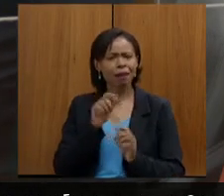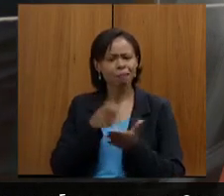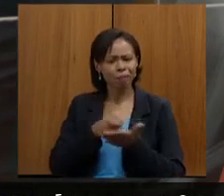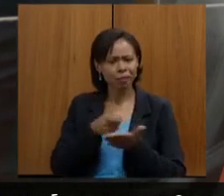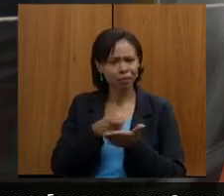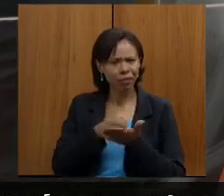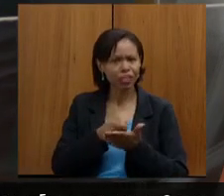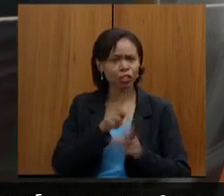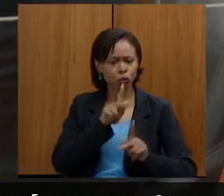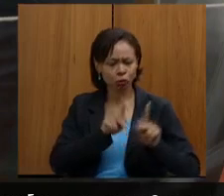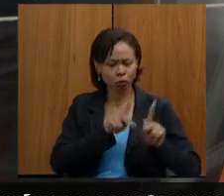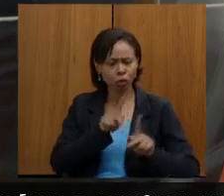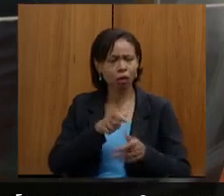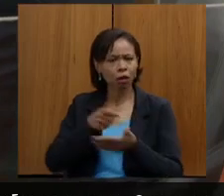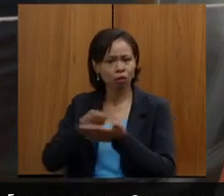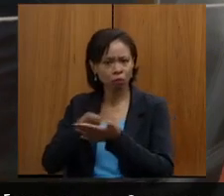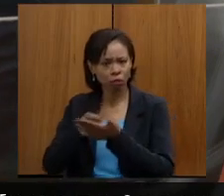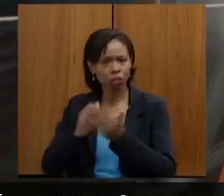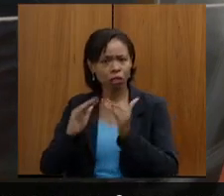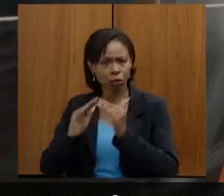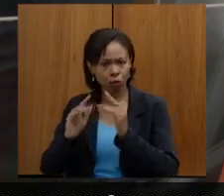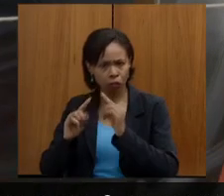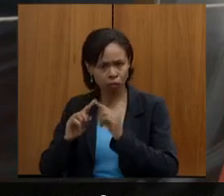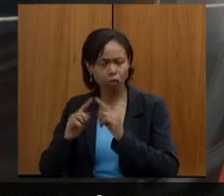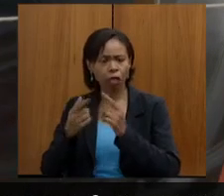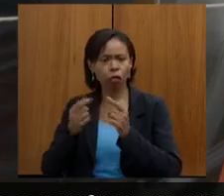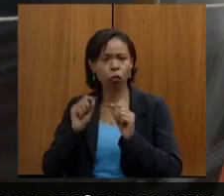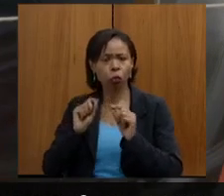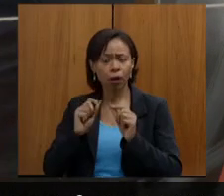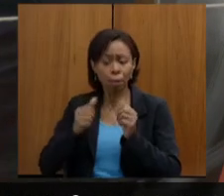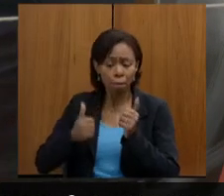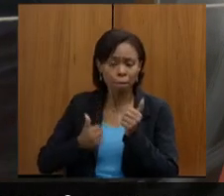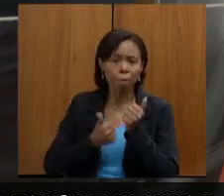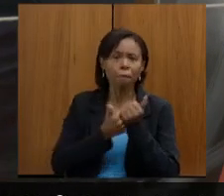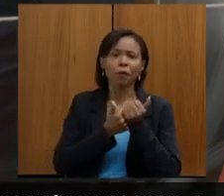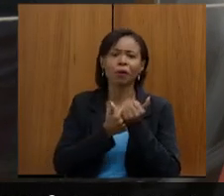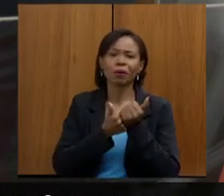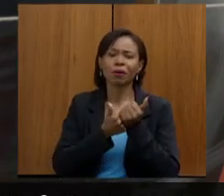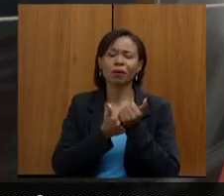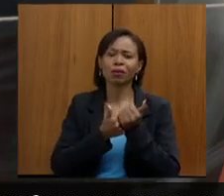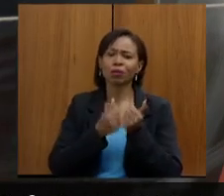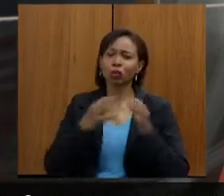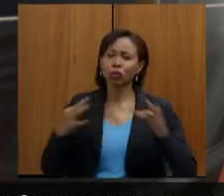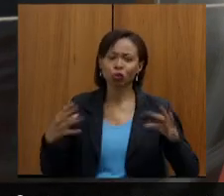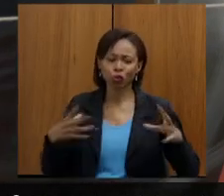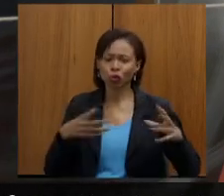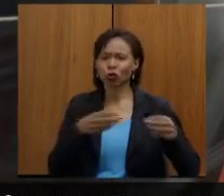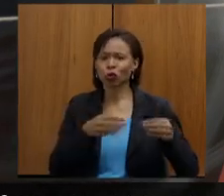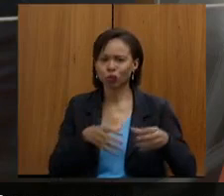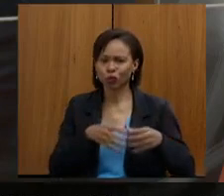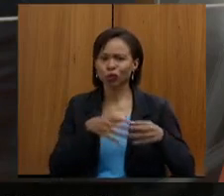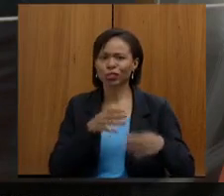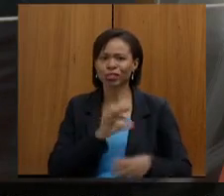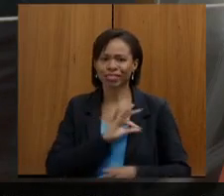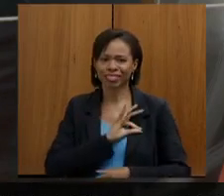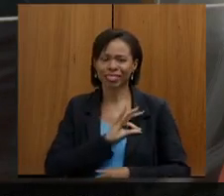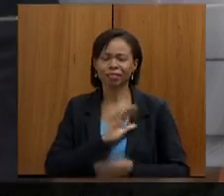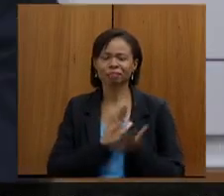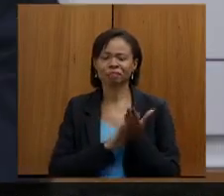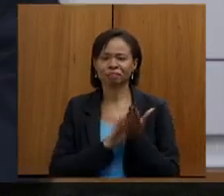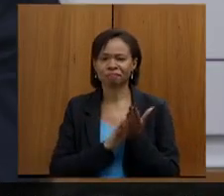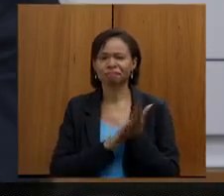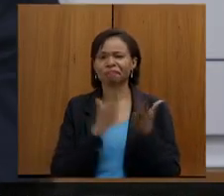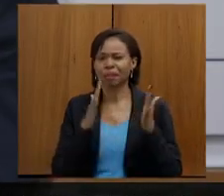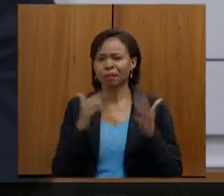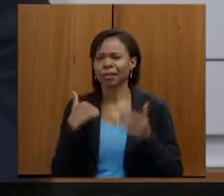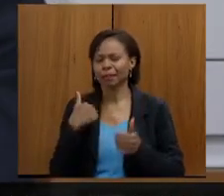cobrando das igrejas apoio a todas as suas comandadas e comandados parabéns né